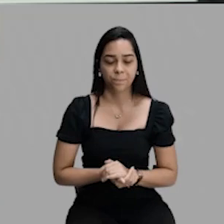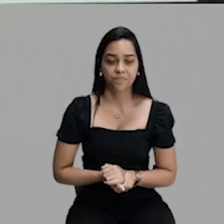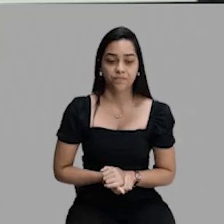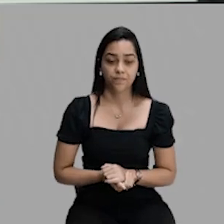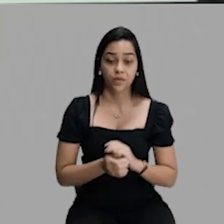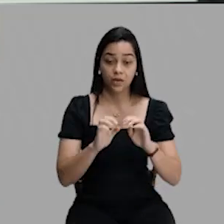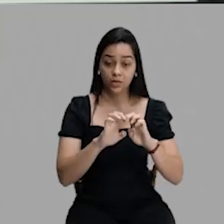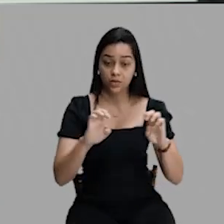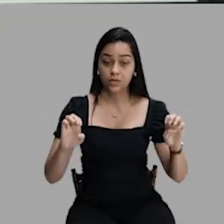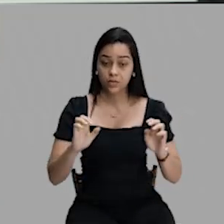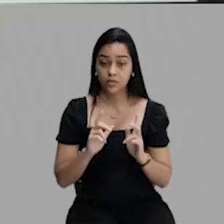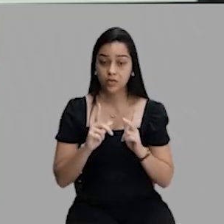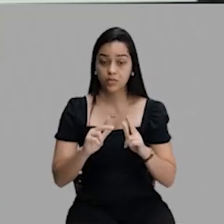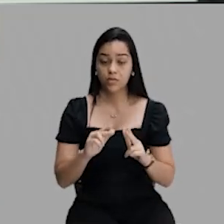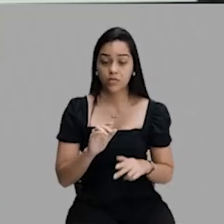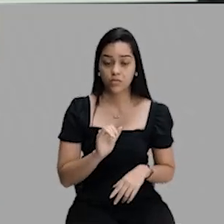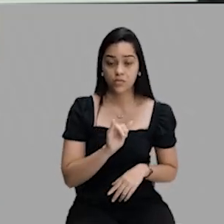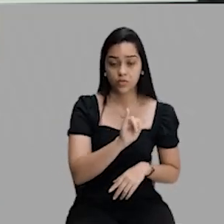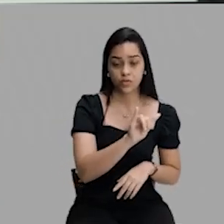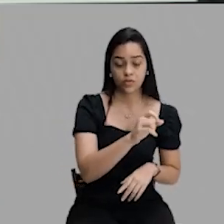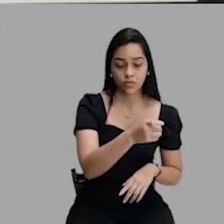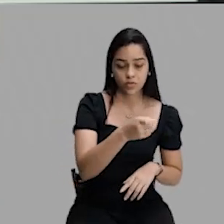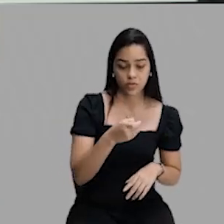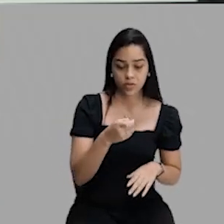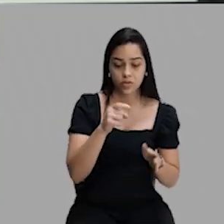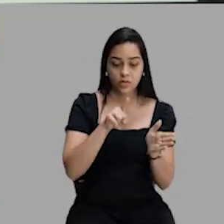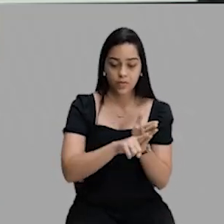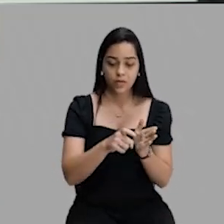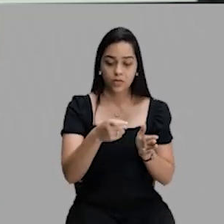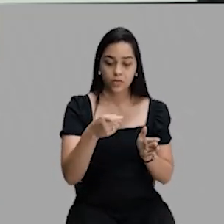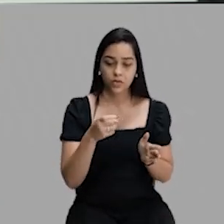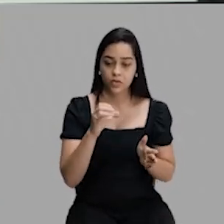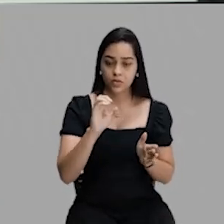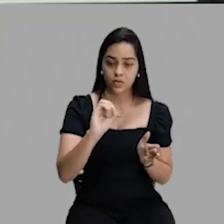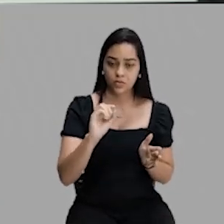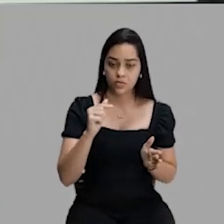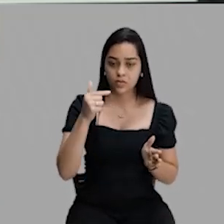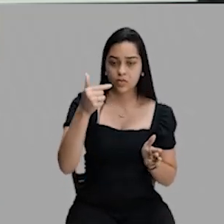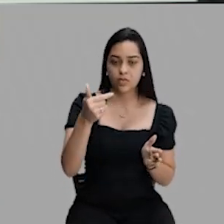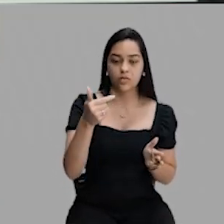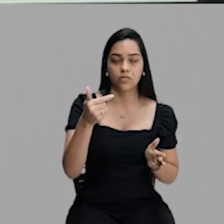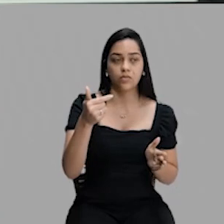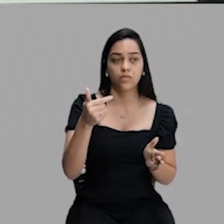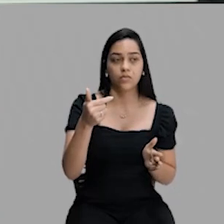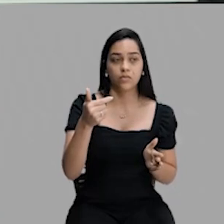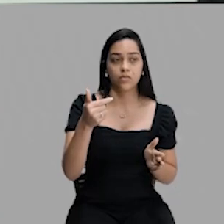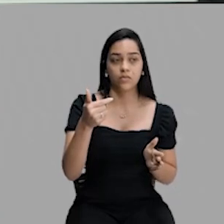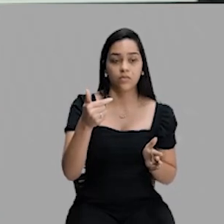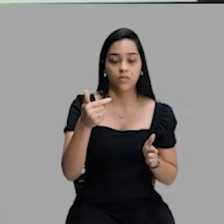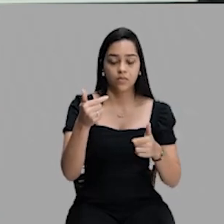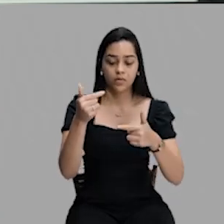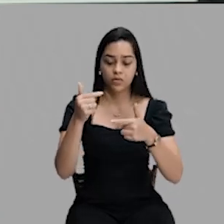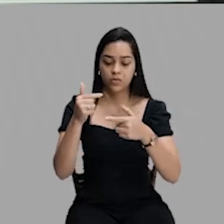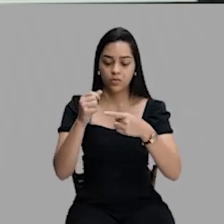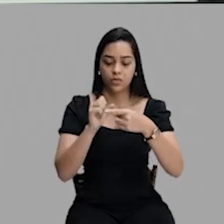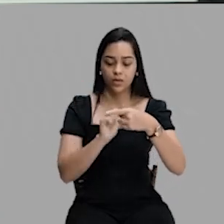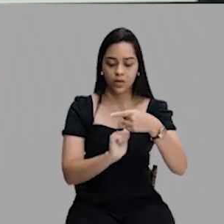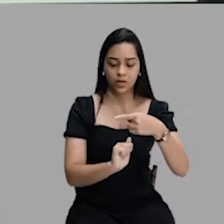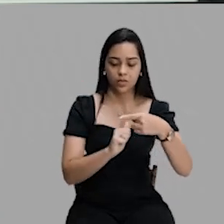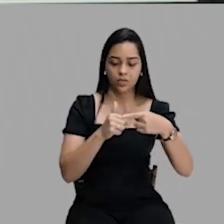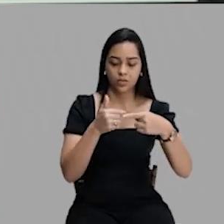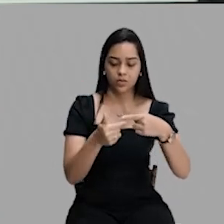Então, a equação vai ficar x menos x0 ao quadrado sobre a ao quadrado